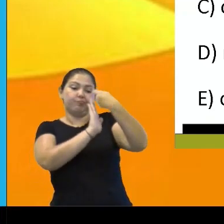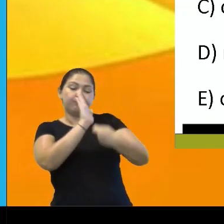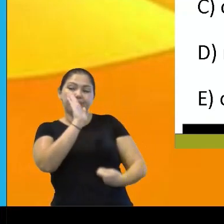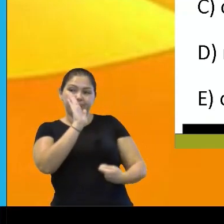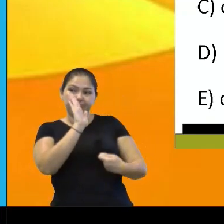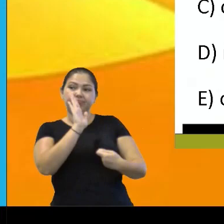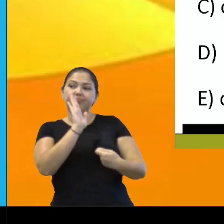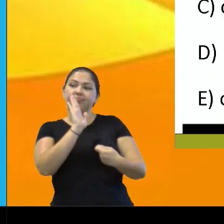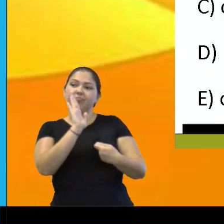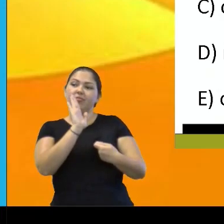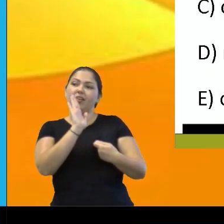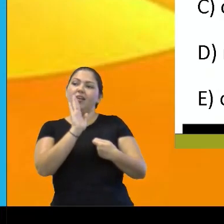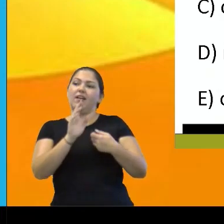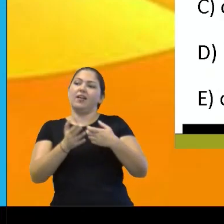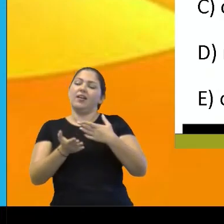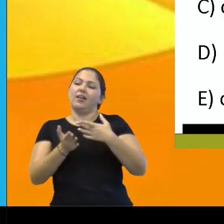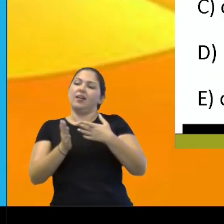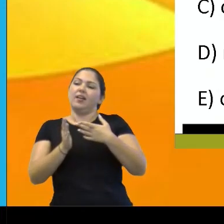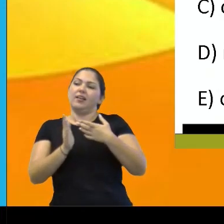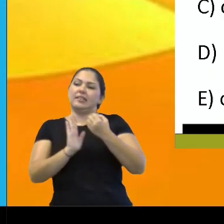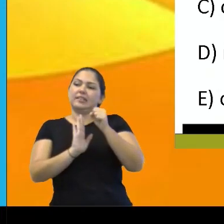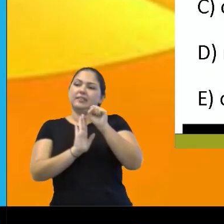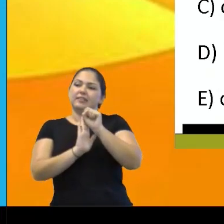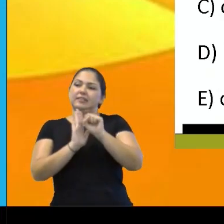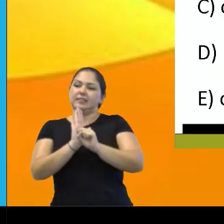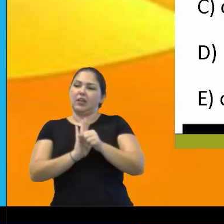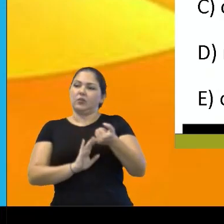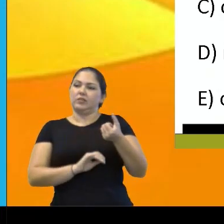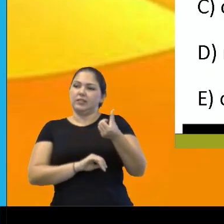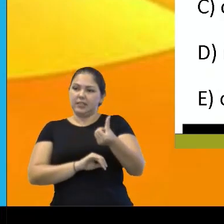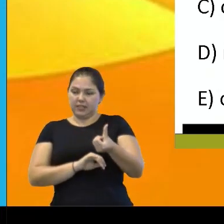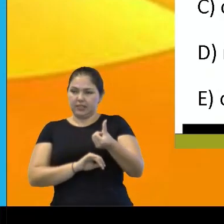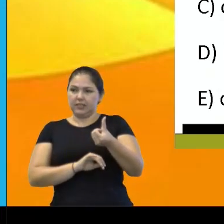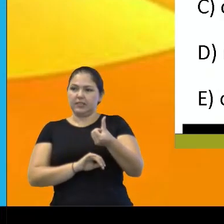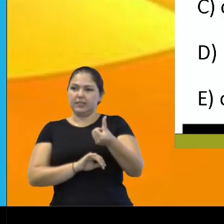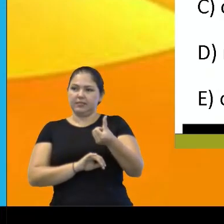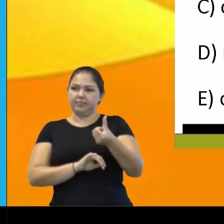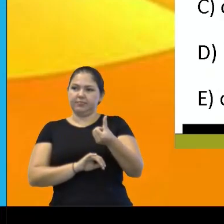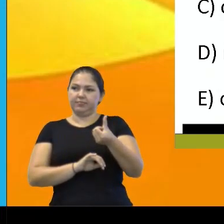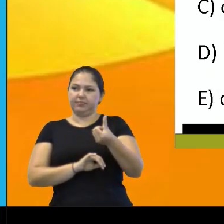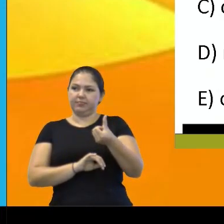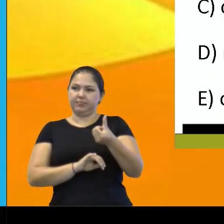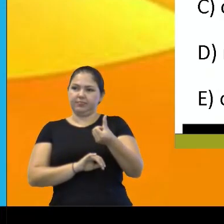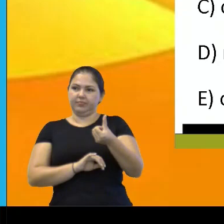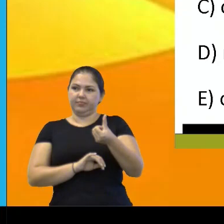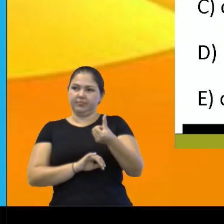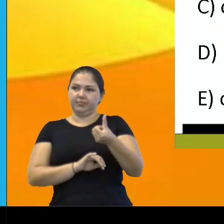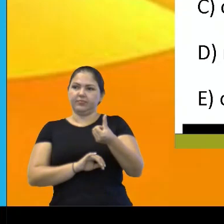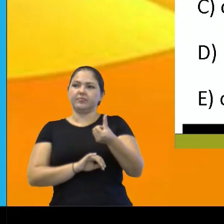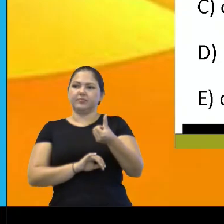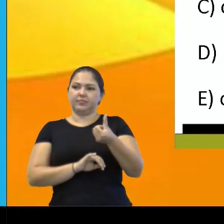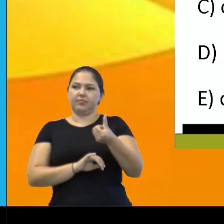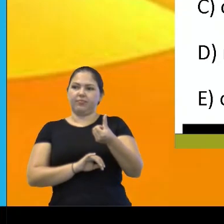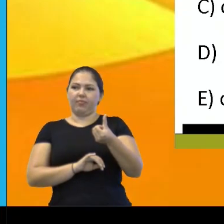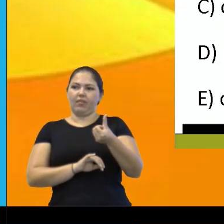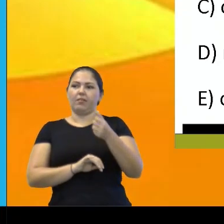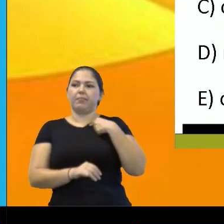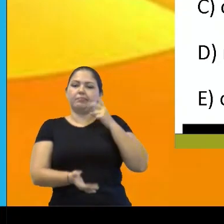a monarquia e a função do governante. Na manutenção da ordem